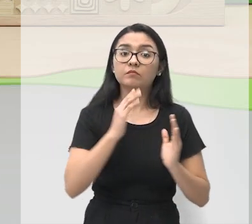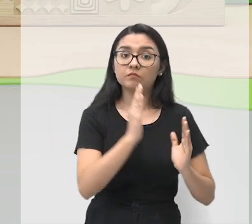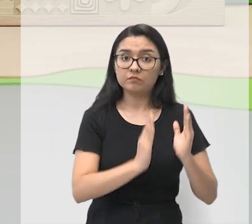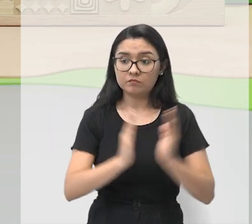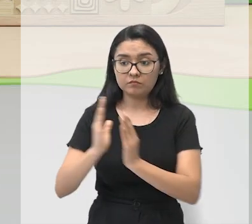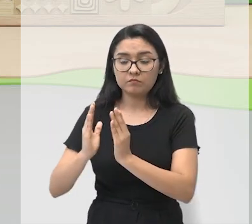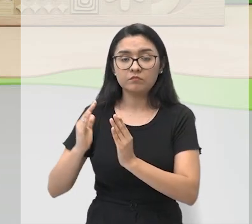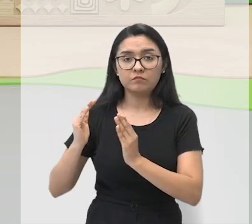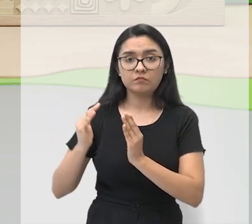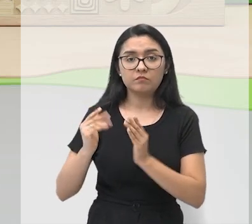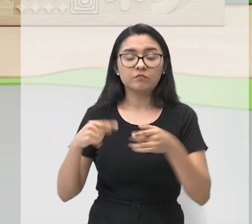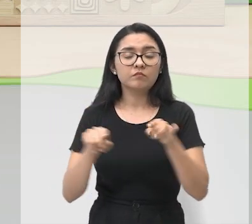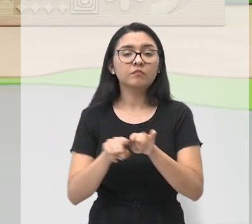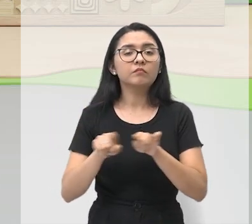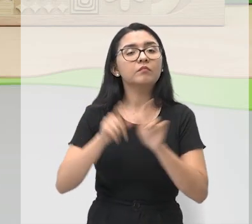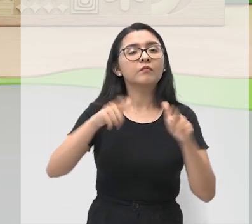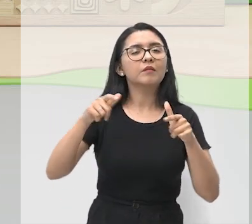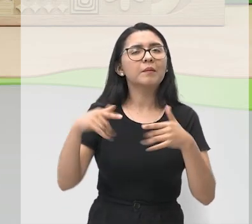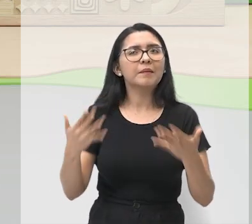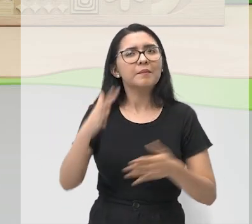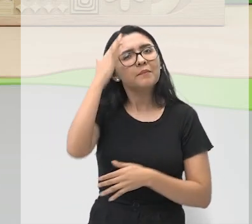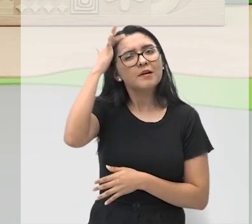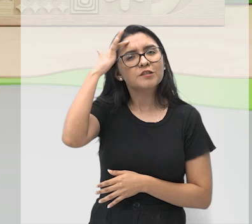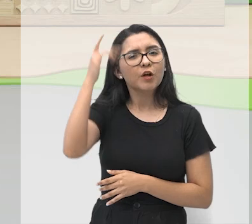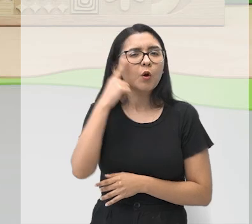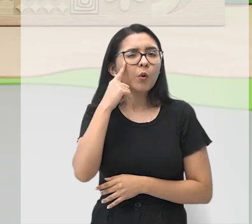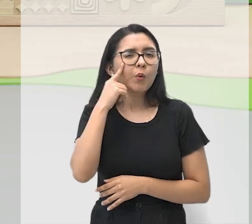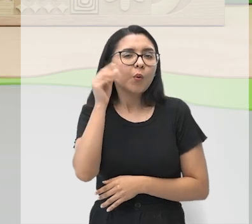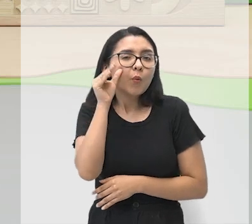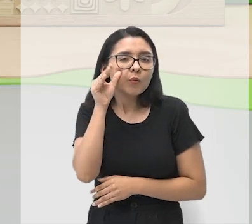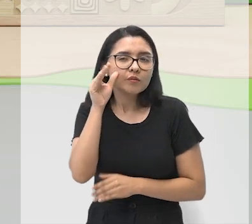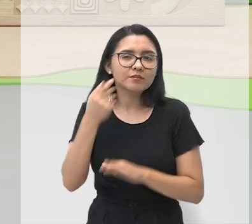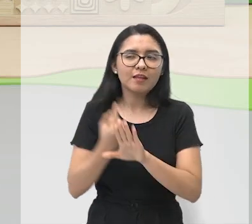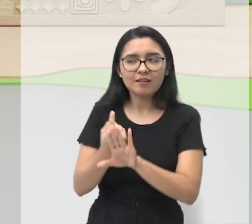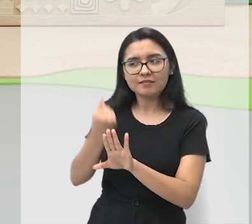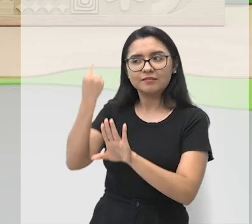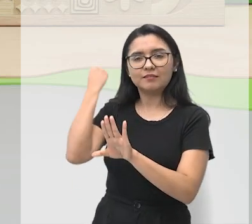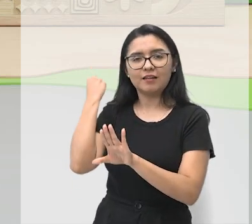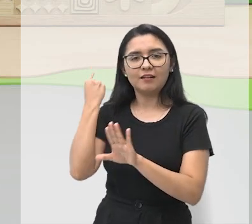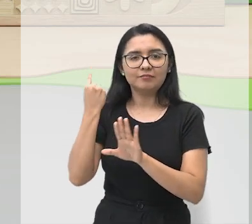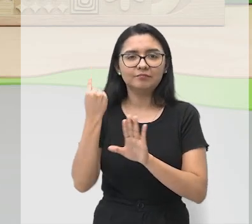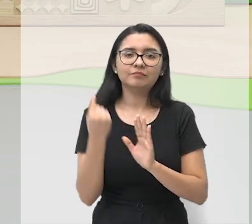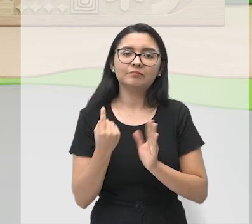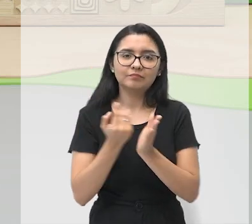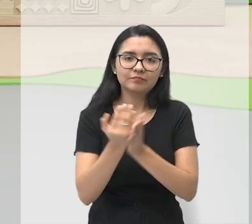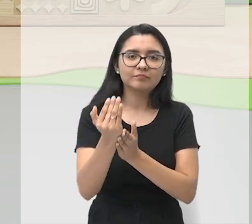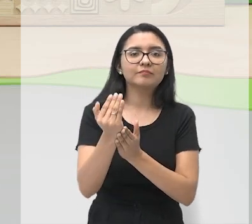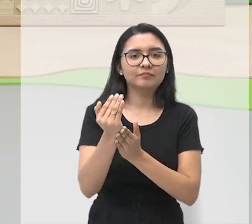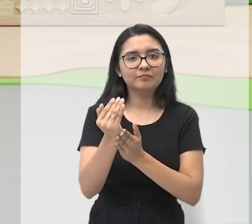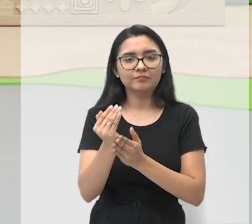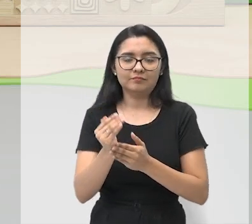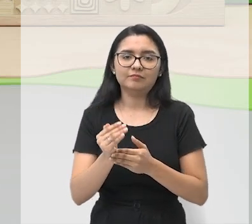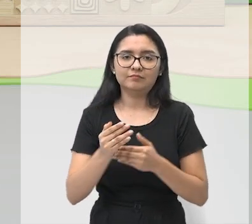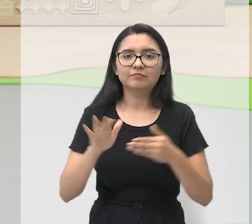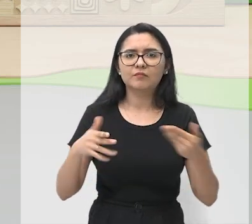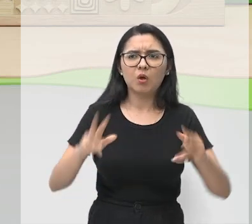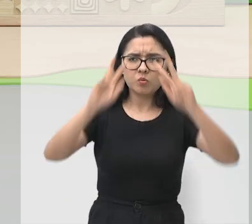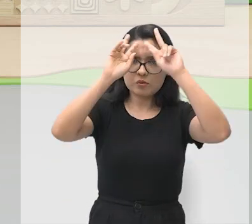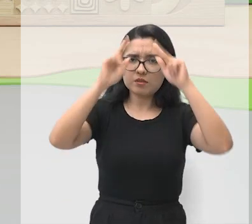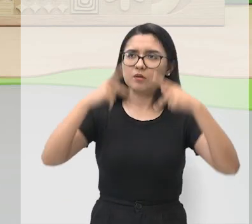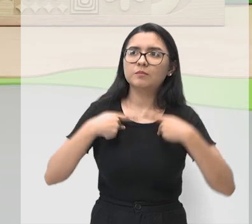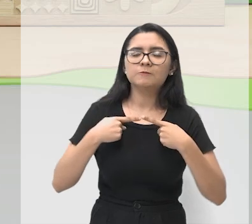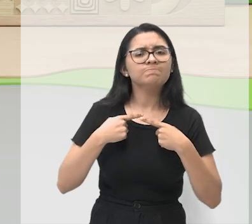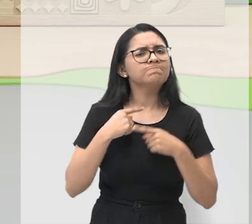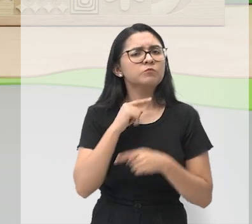e lugares. Imagina a curiosidade, desde lá do nosso surgimento. É óbvio que o homem se